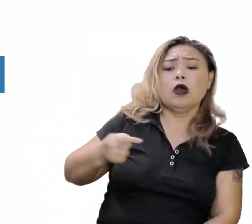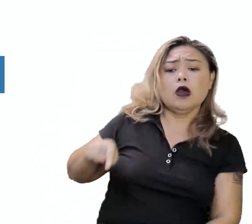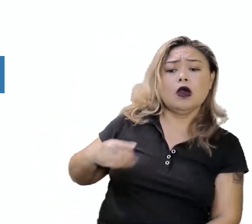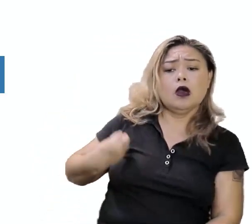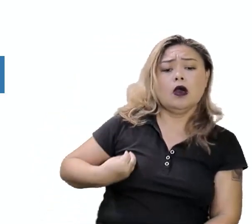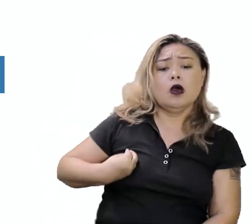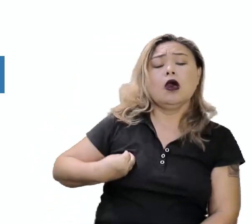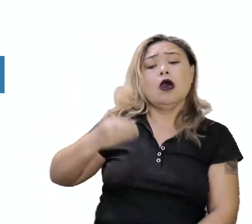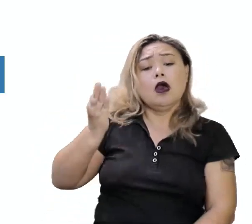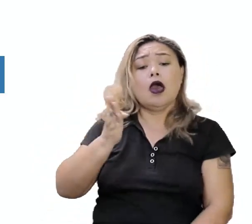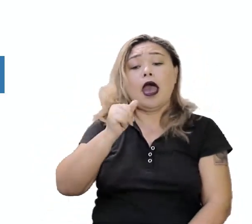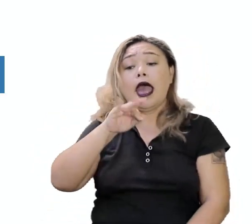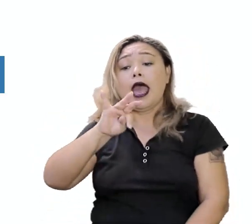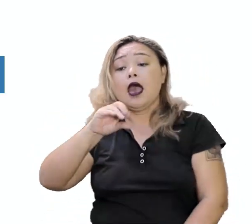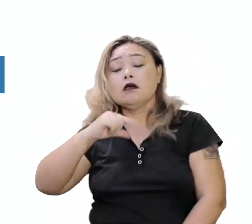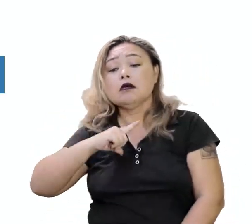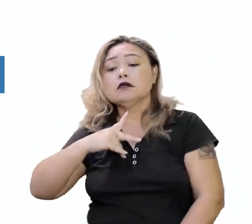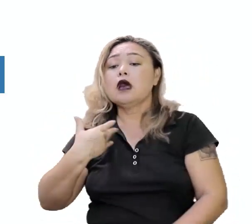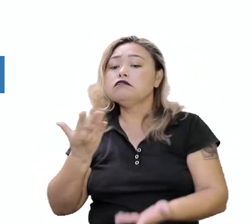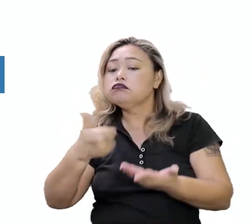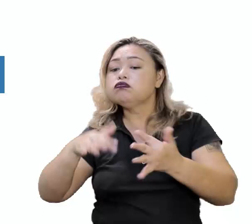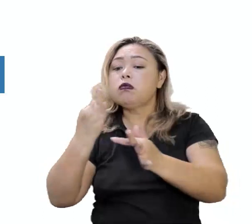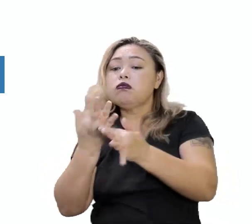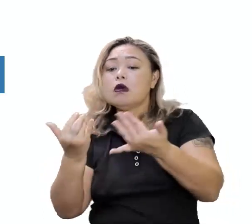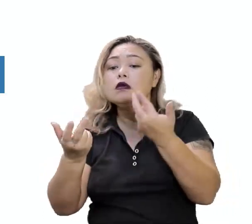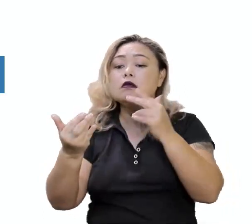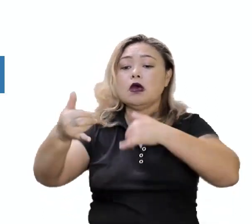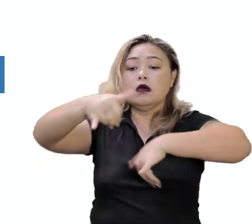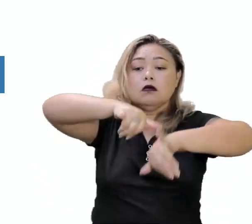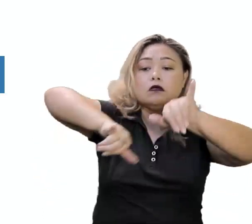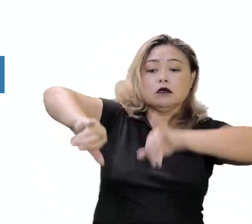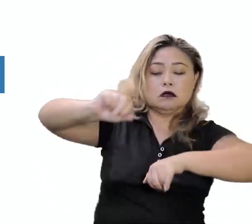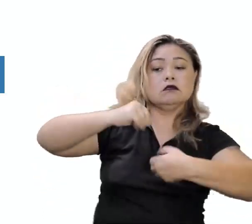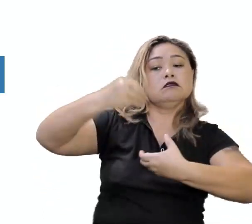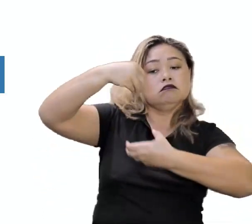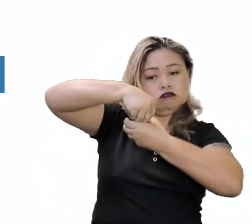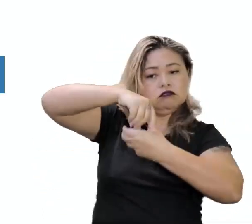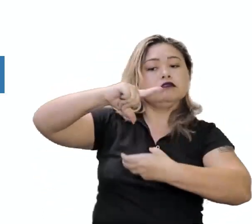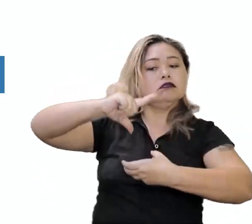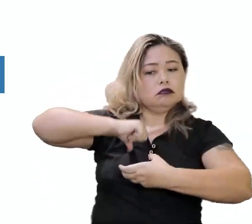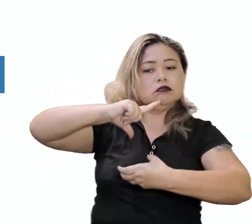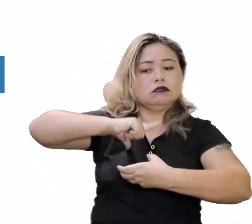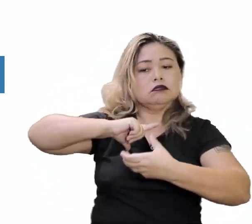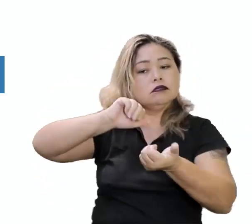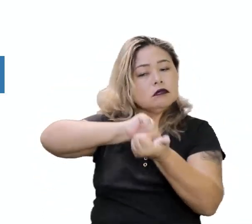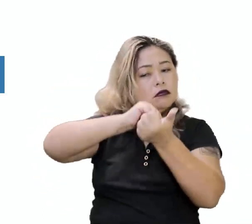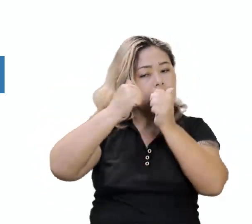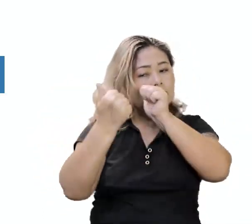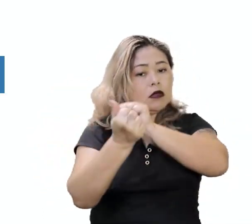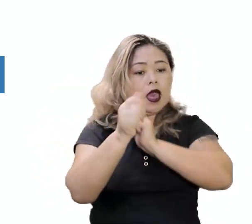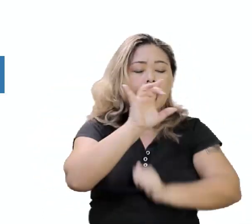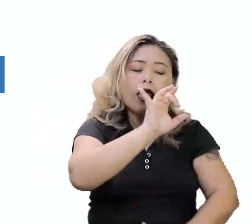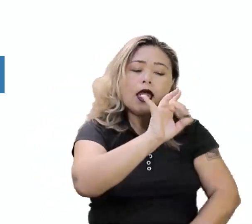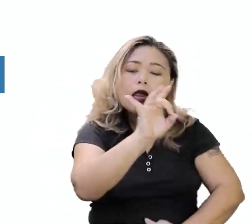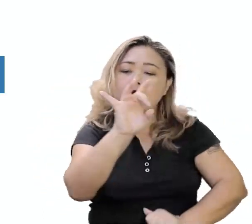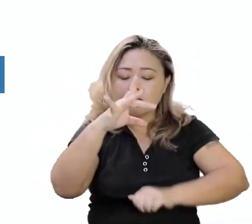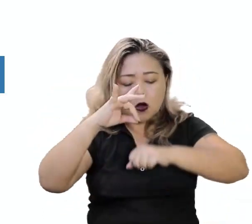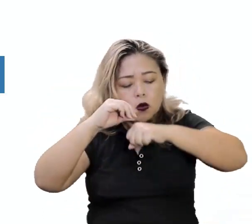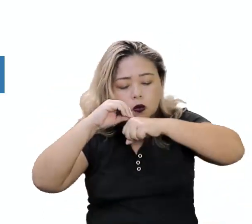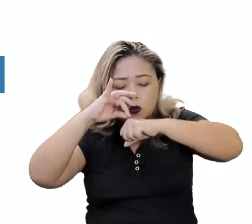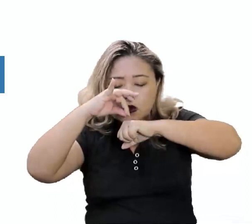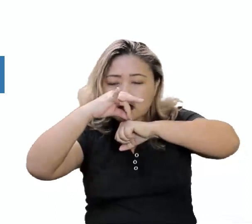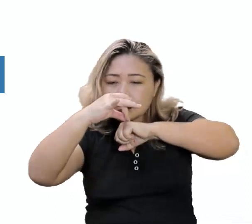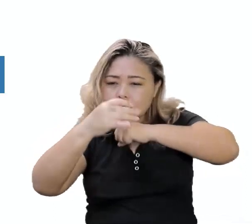abióticos, que aí está passando pelos fatores físicos e químicos presentes neles e que vão adaptar cada organismo